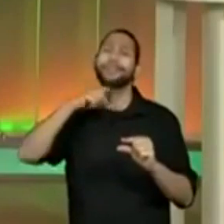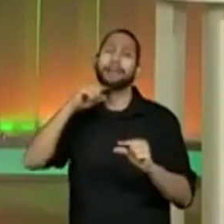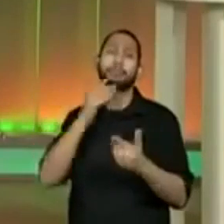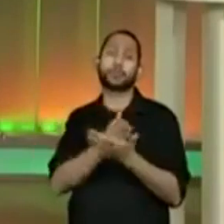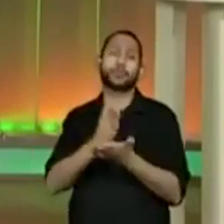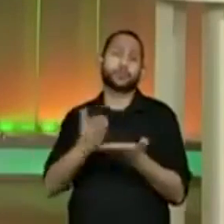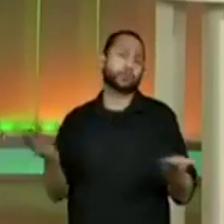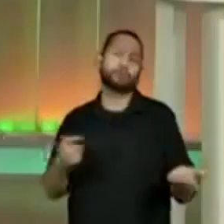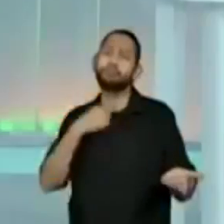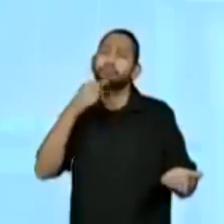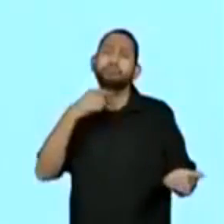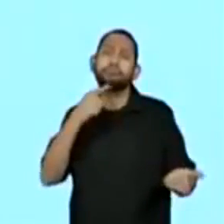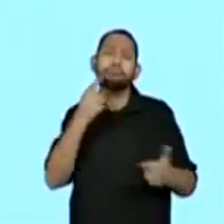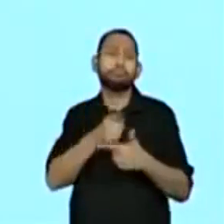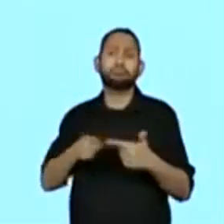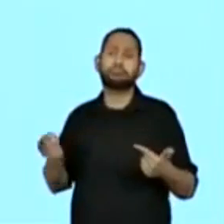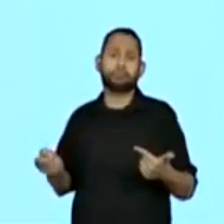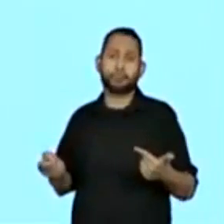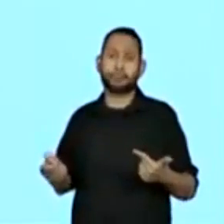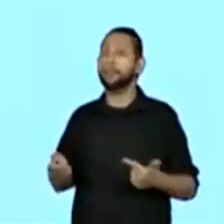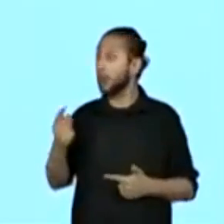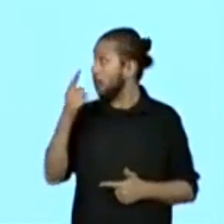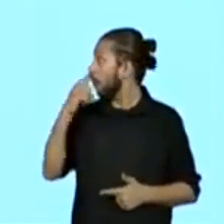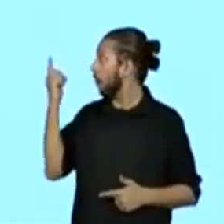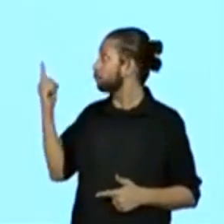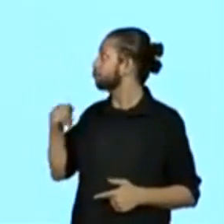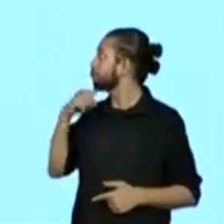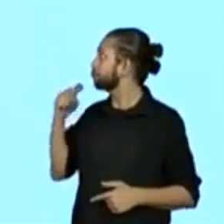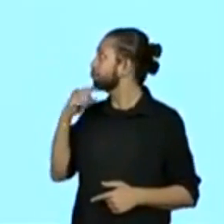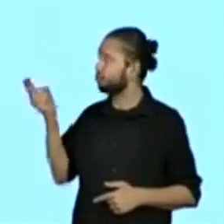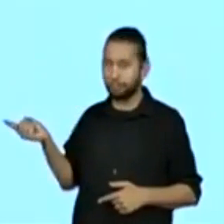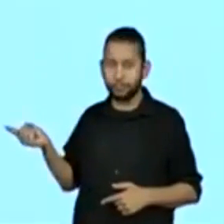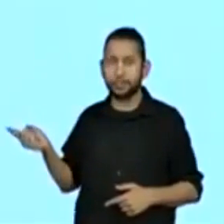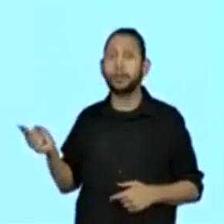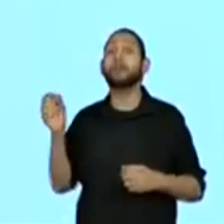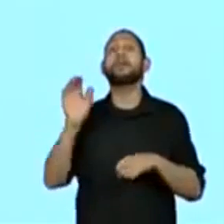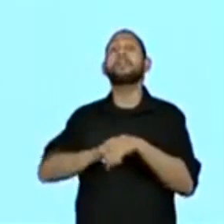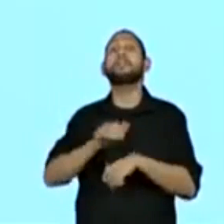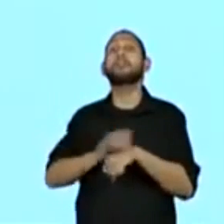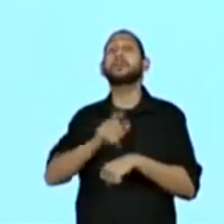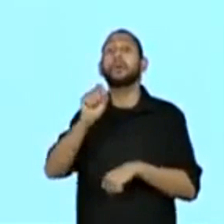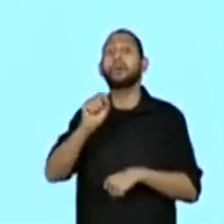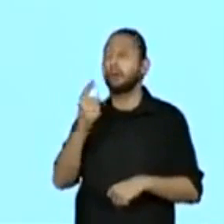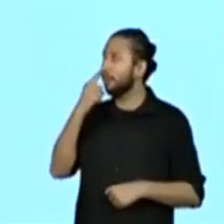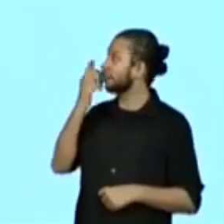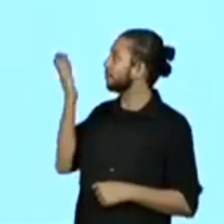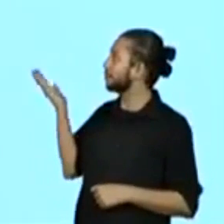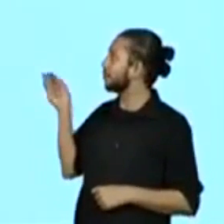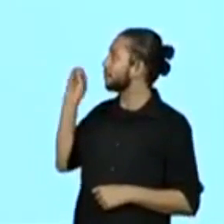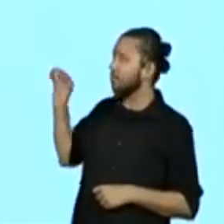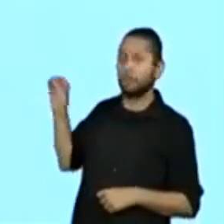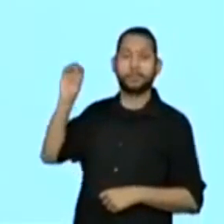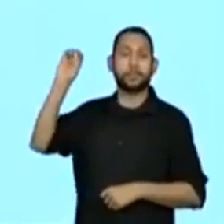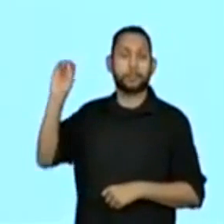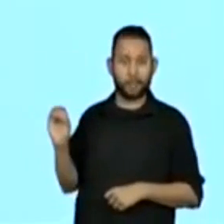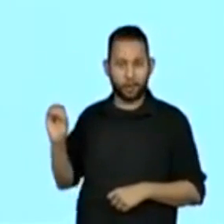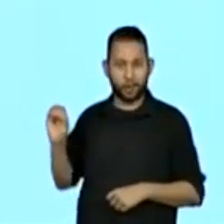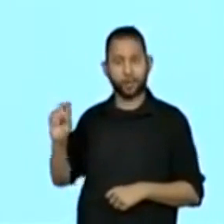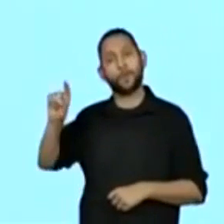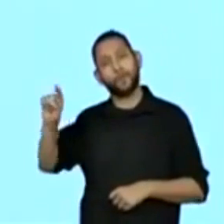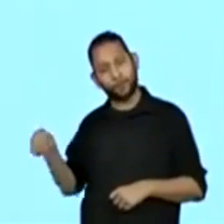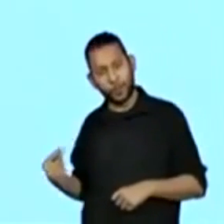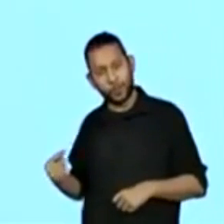Vamos lá comigo. Então, 13 não dá para dividir por 100. Eu tenho que colocar 0, vírgula